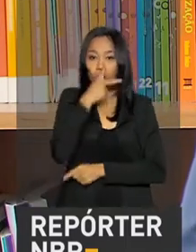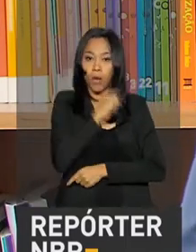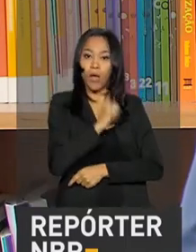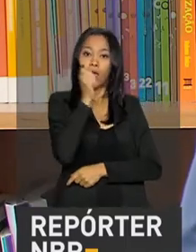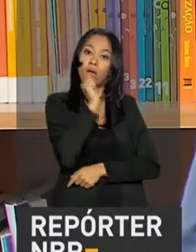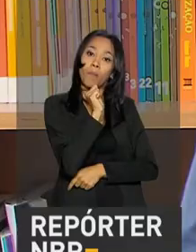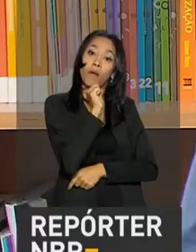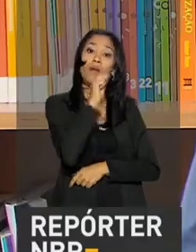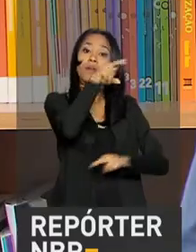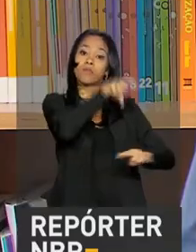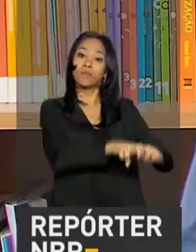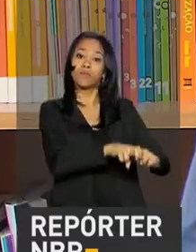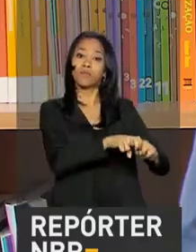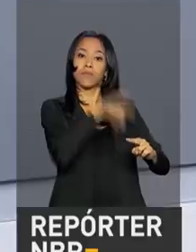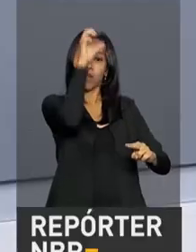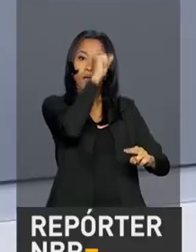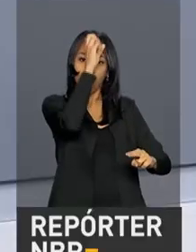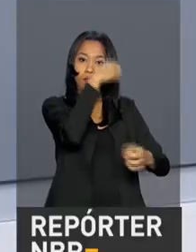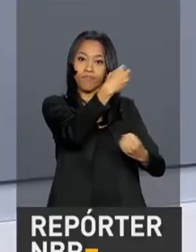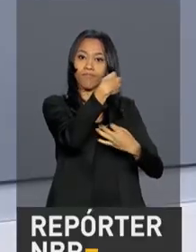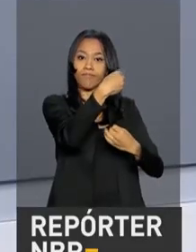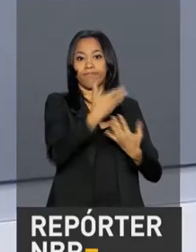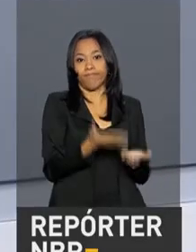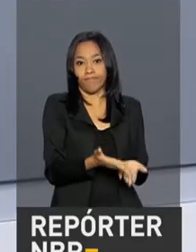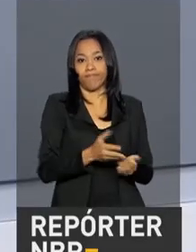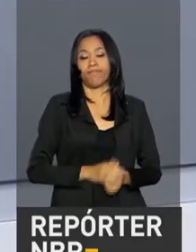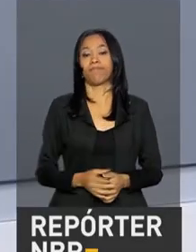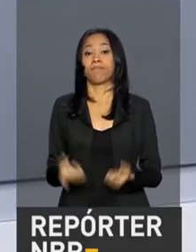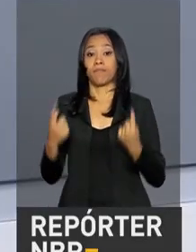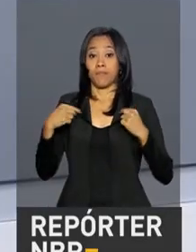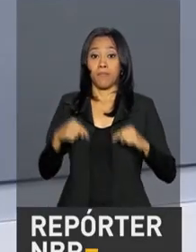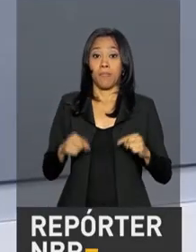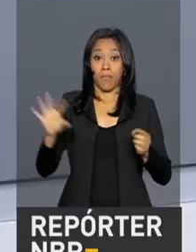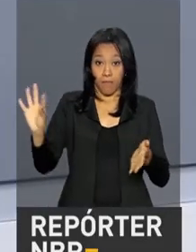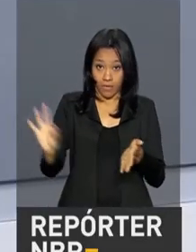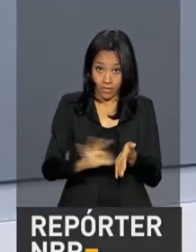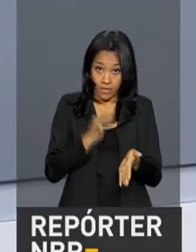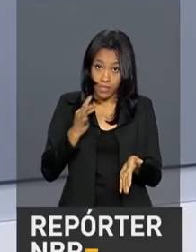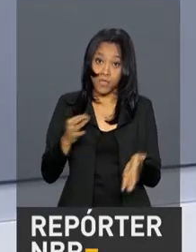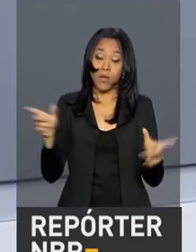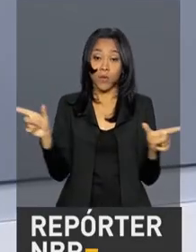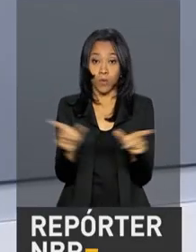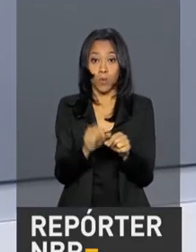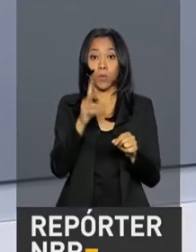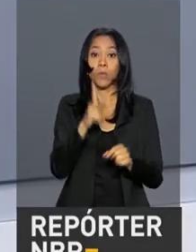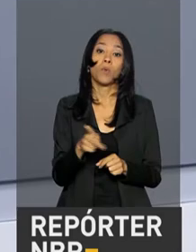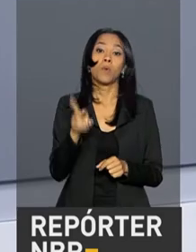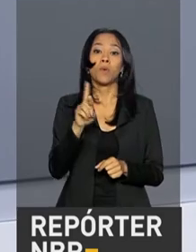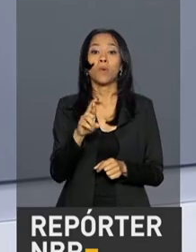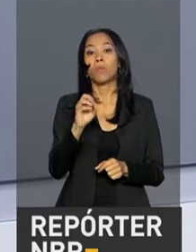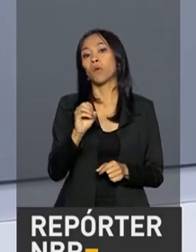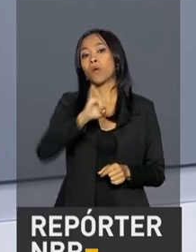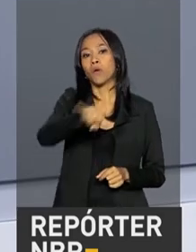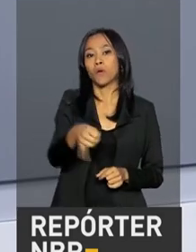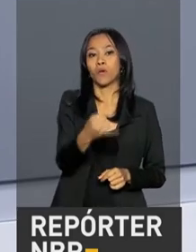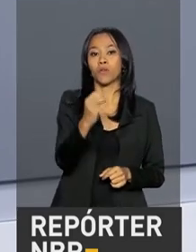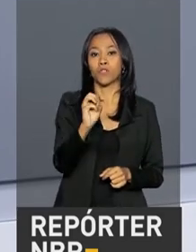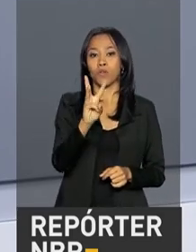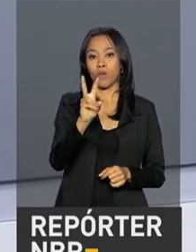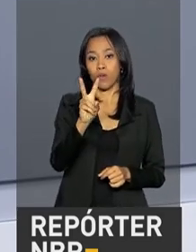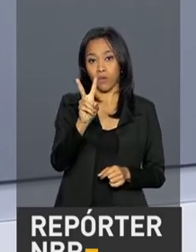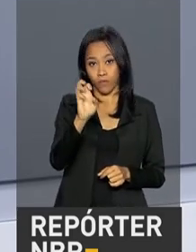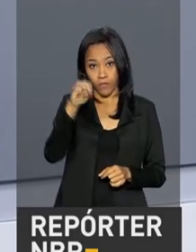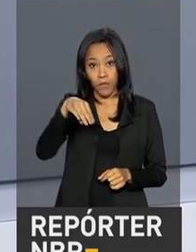estão na sala de aula para fazer a matrícula no projovem os interessados devem procurar as secretarias de educação